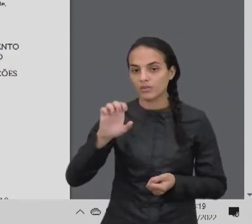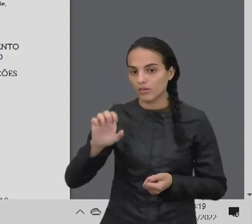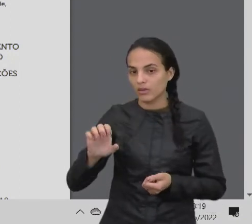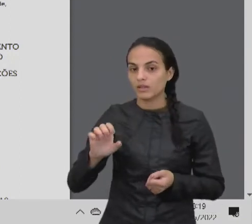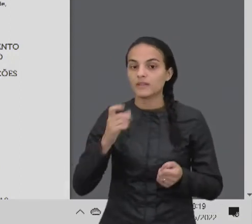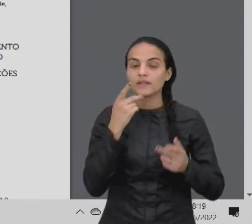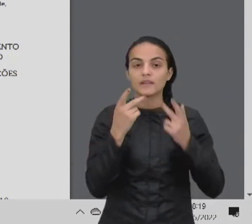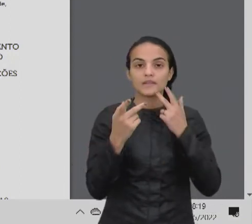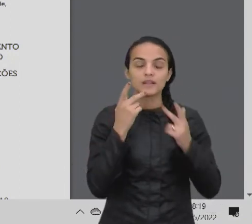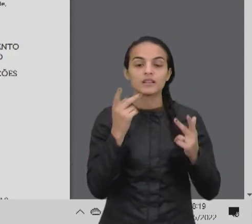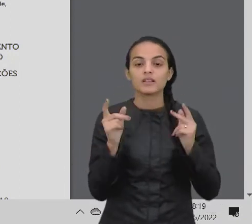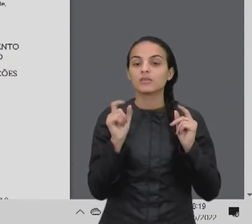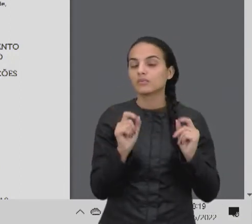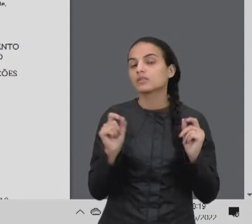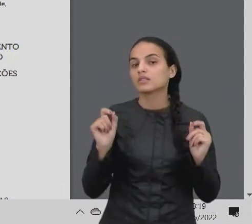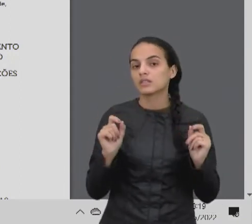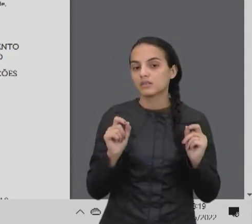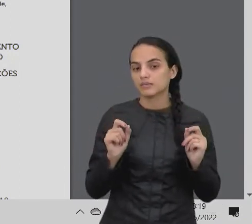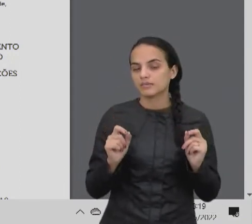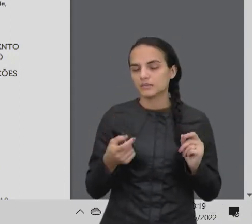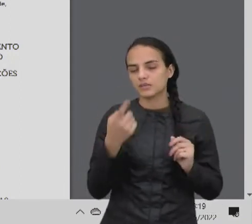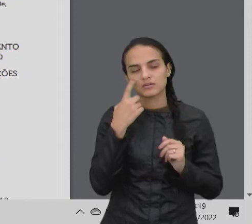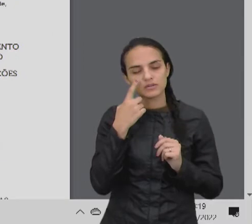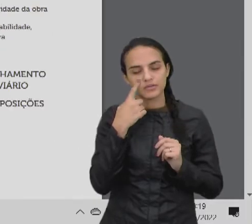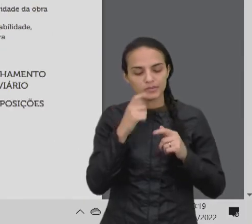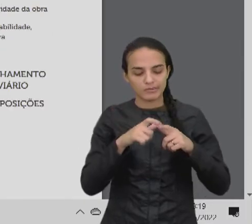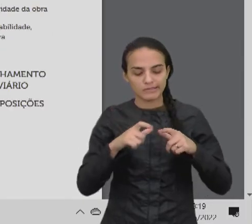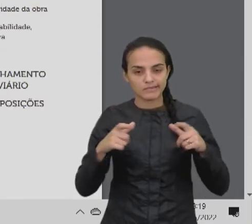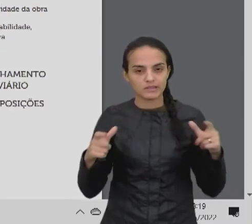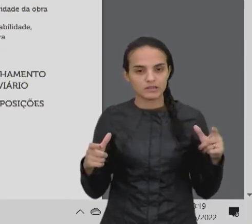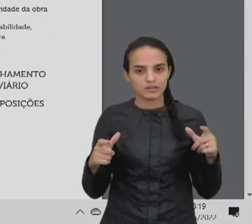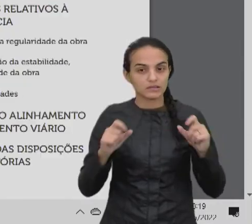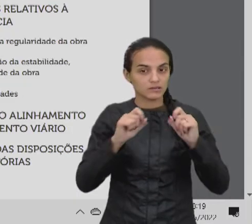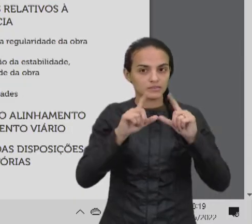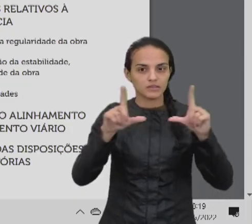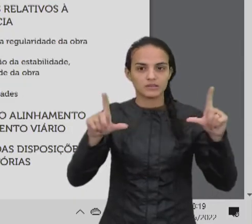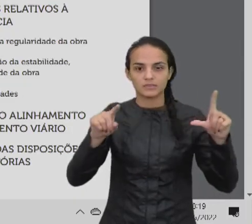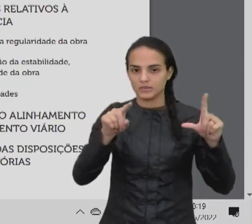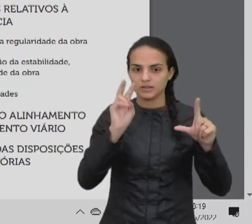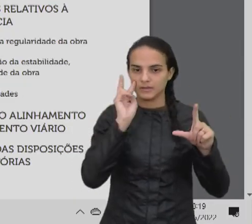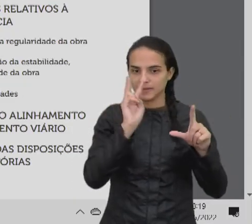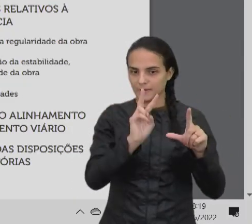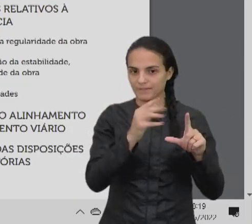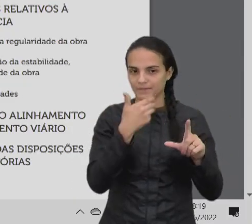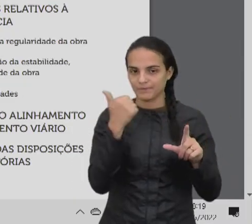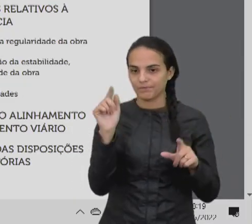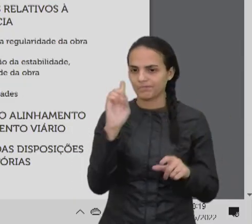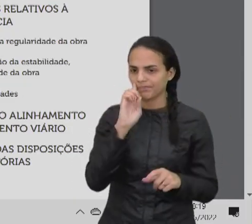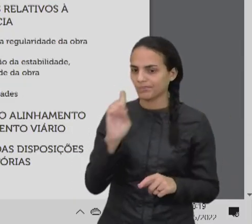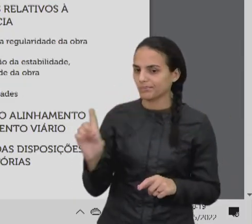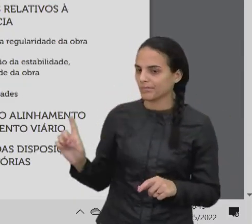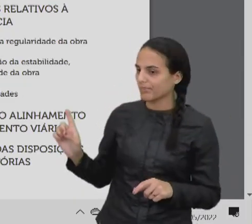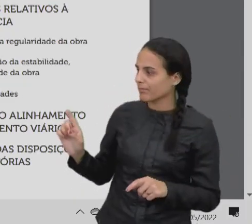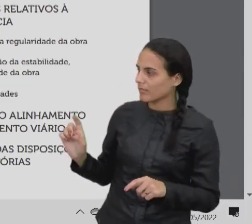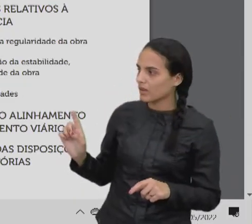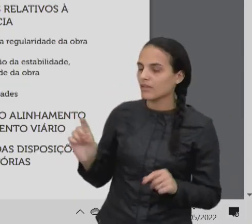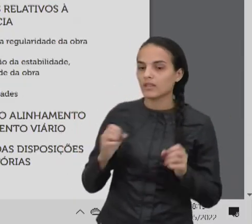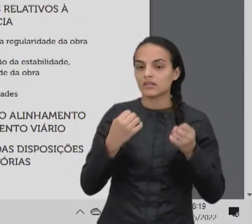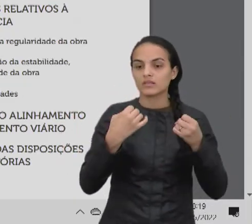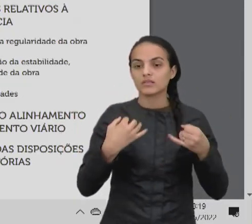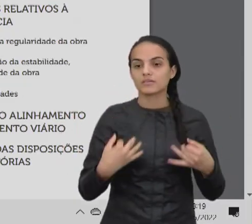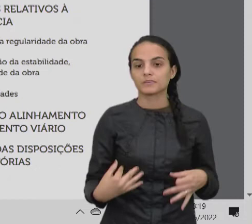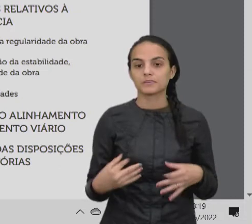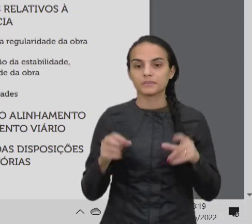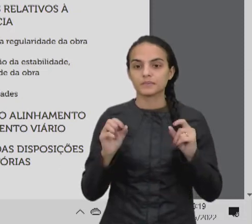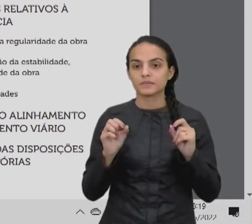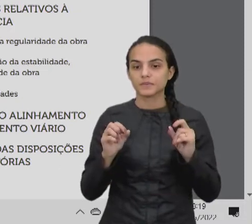falar sobre... Deixa eu me dar uma aumentada aqui para vocês enxergarem melhor aqui. Ele vai estar falando sobre